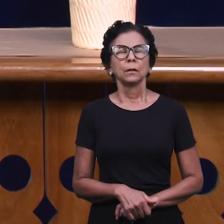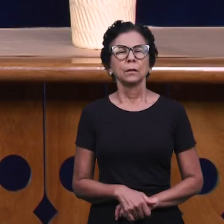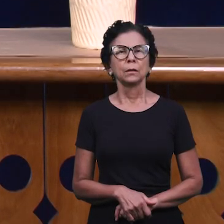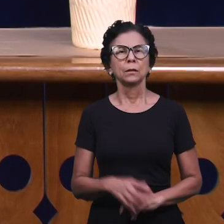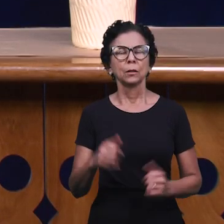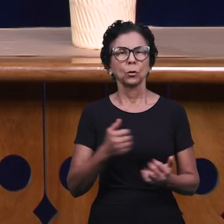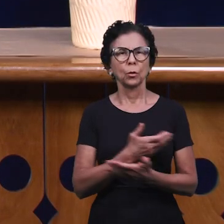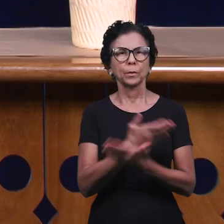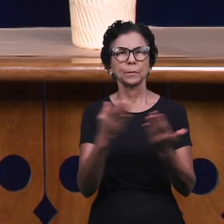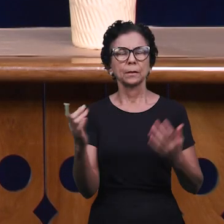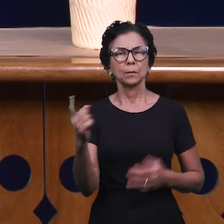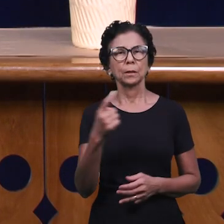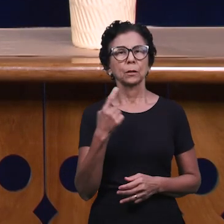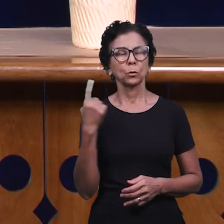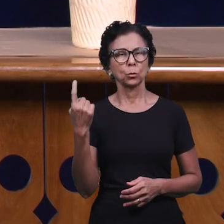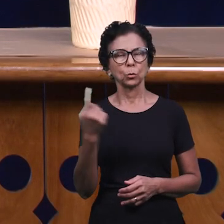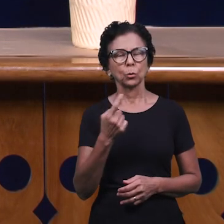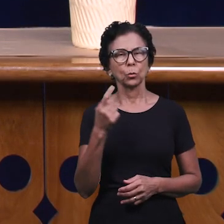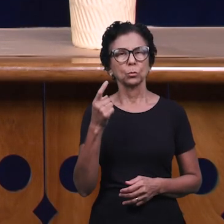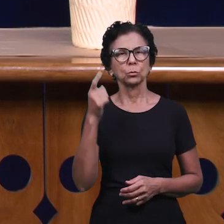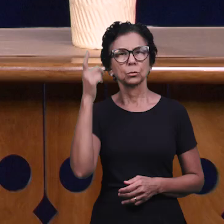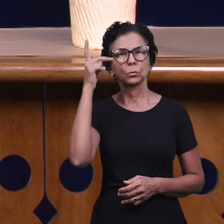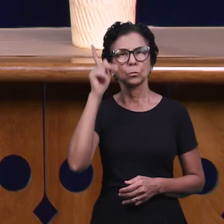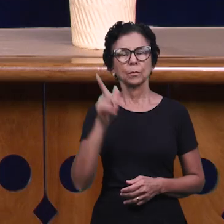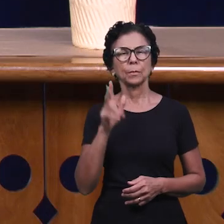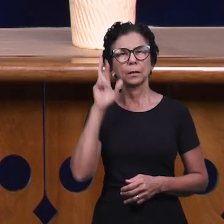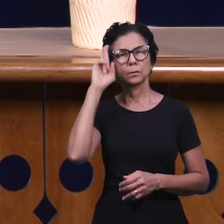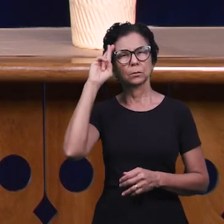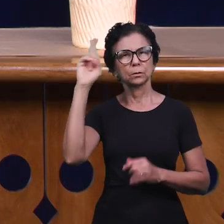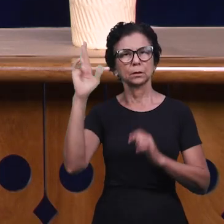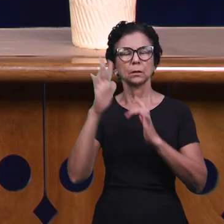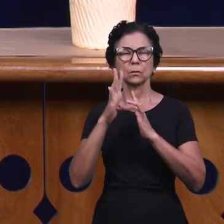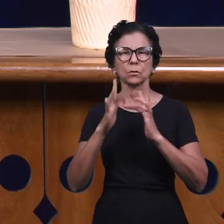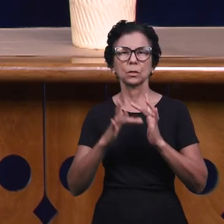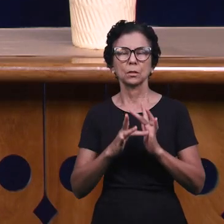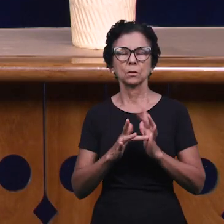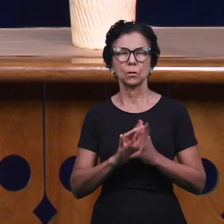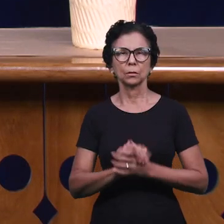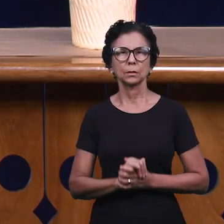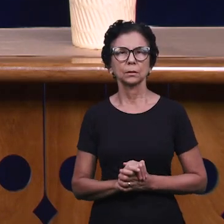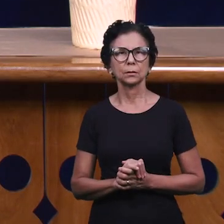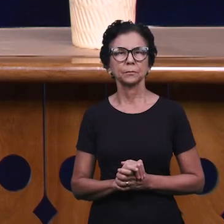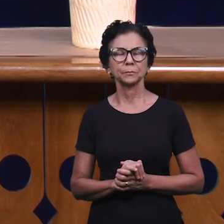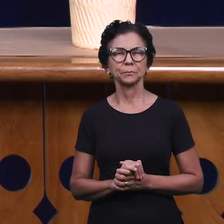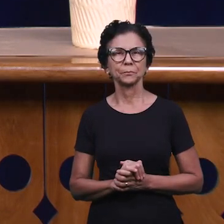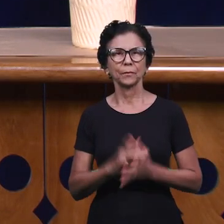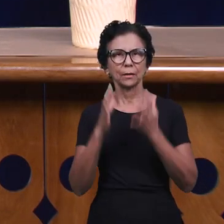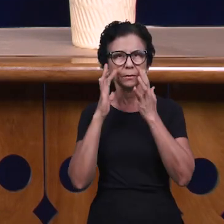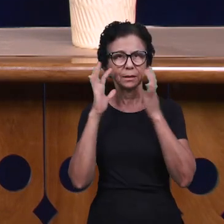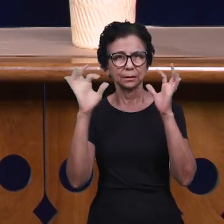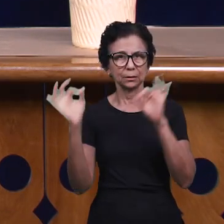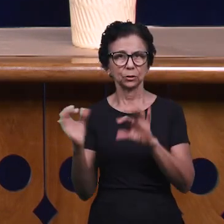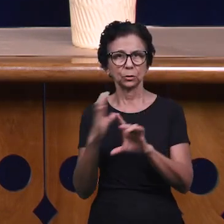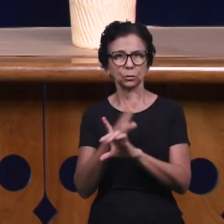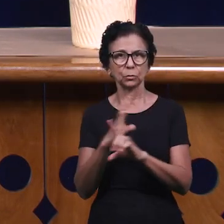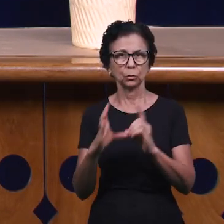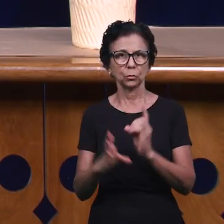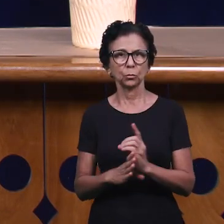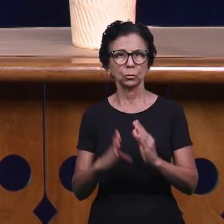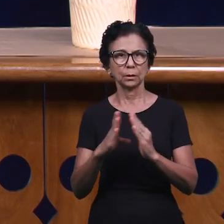Nós saudamos todos os irmãos com a paz do Senhor Jesus. Nós somos a Igreja Cristã Maranata e este é o nosso culto de